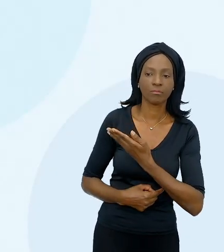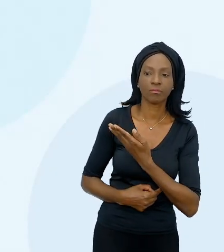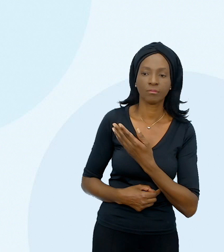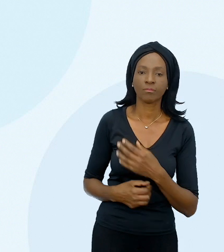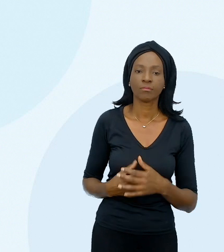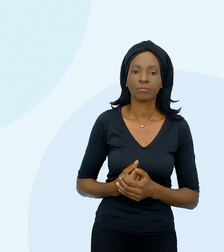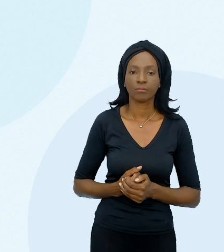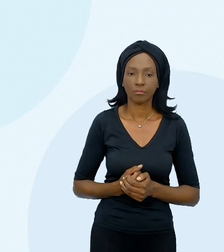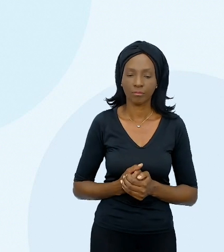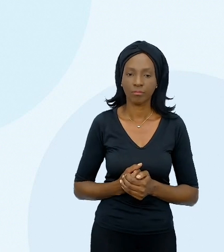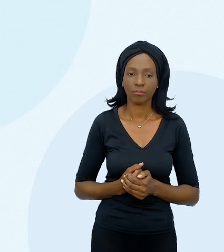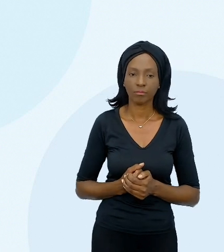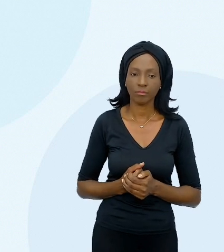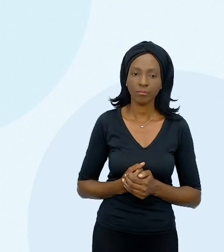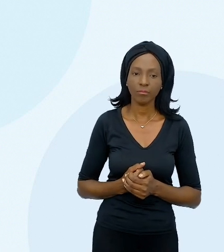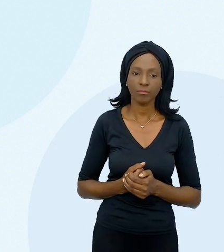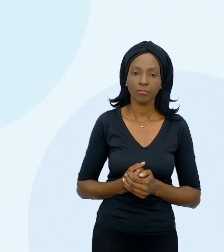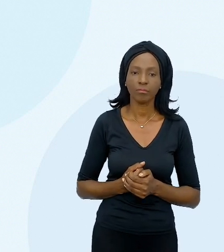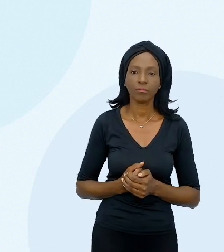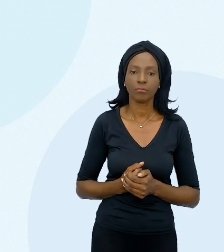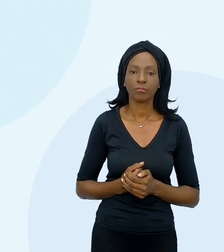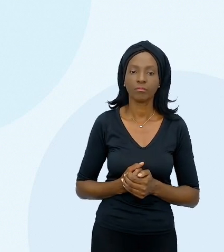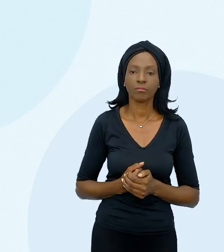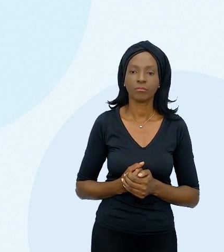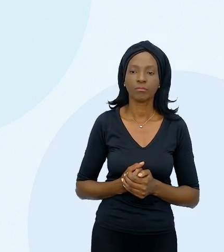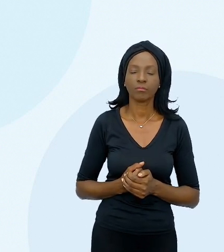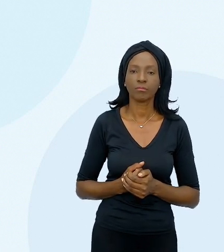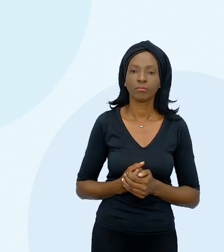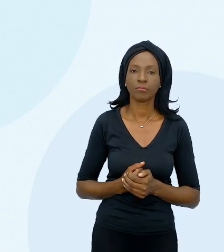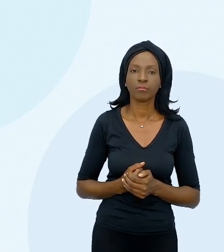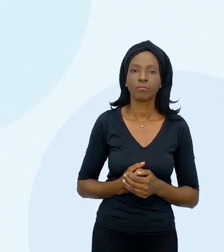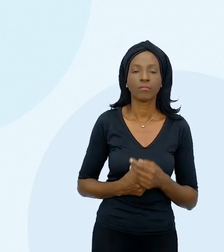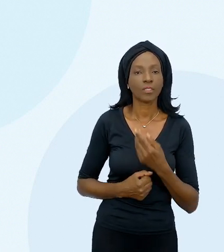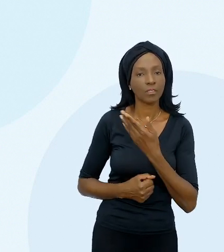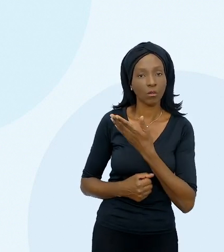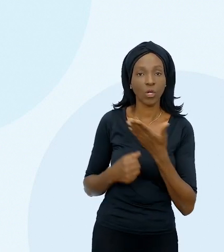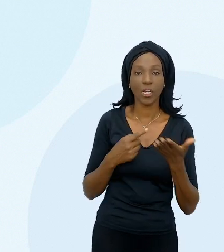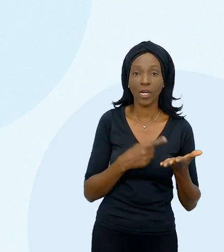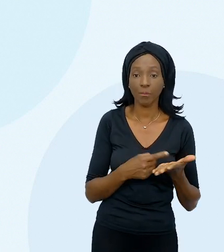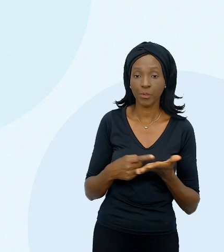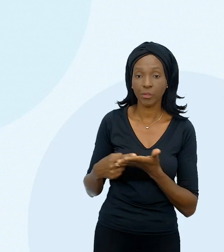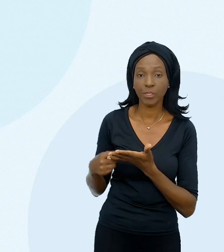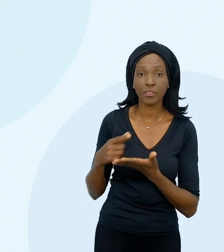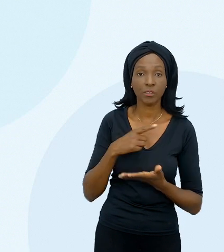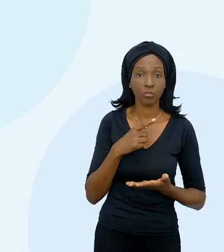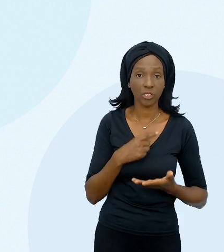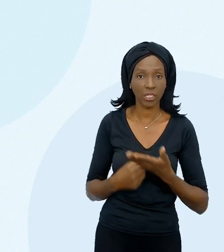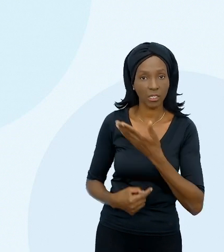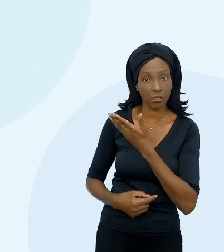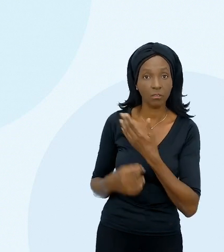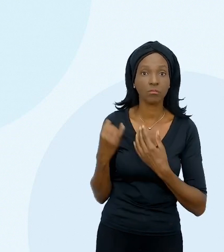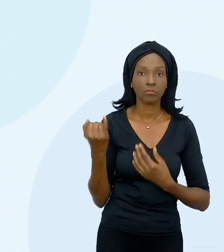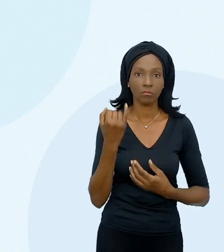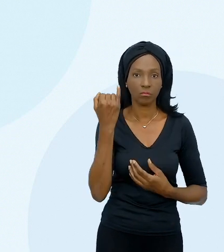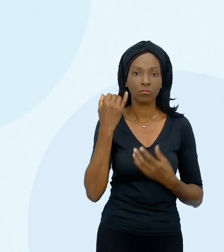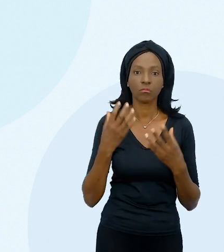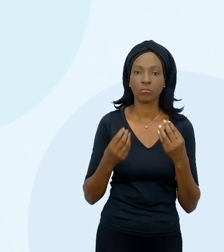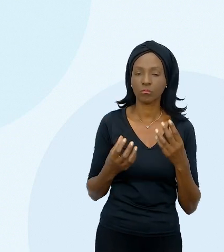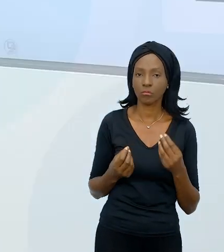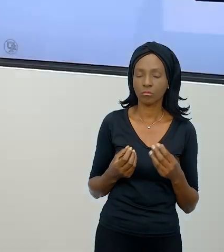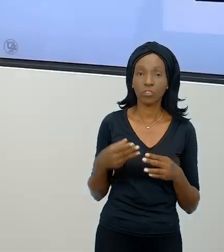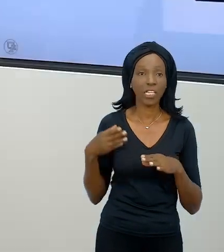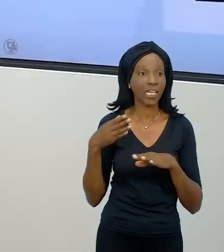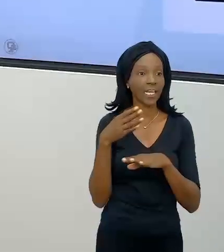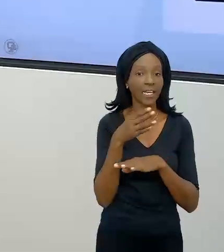disponível. Pode. Então, em relação à programação, é importante aí, às vezes,